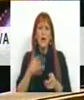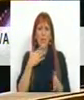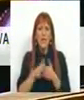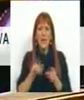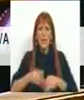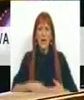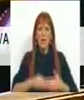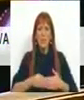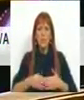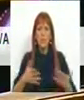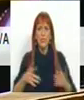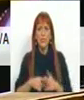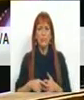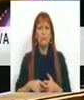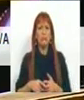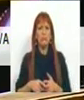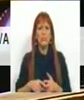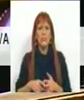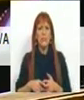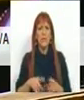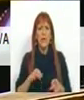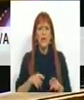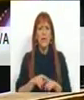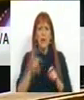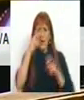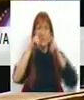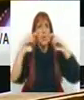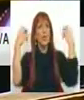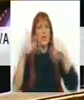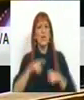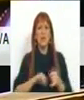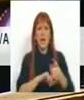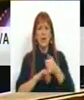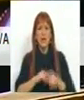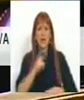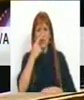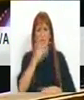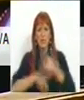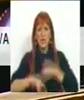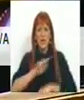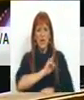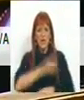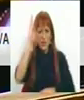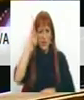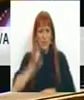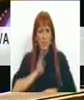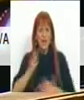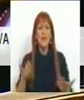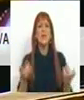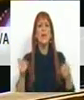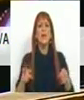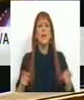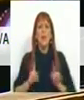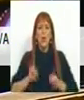para cumprimentar os presentes nas galerias da Associação dos Deficientes das Forças Armadas